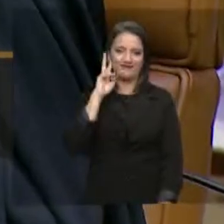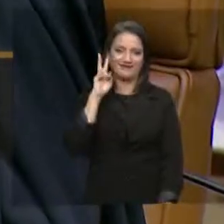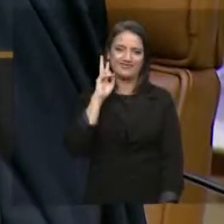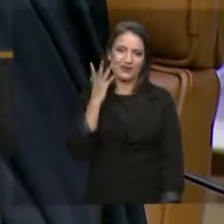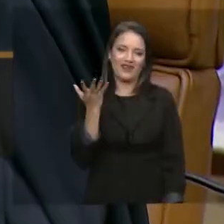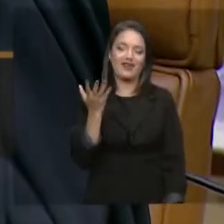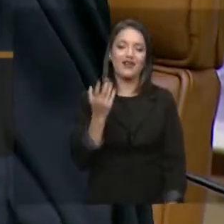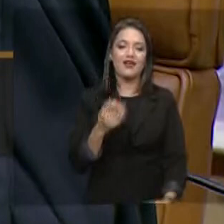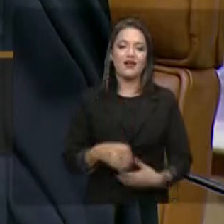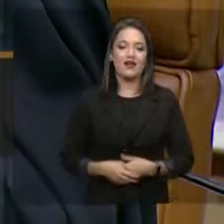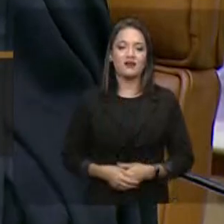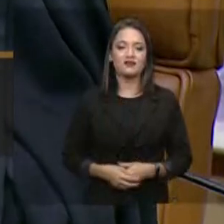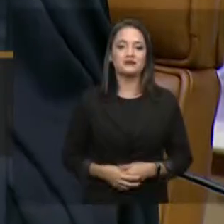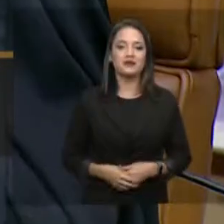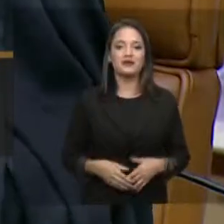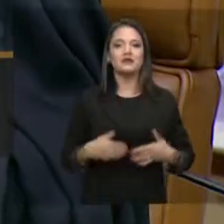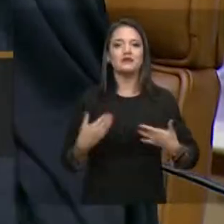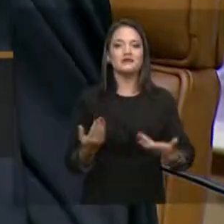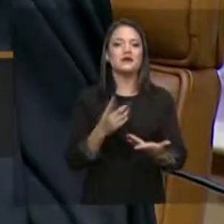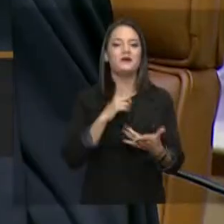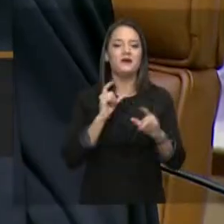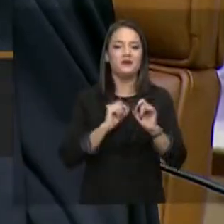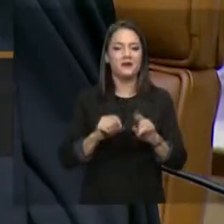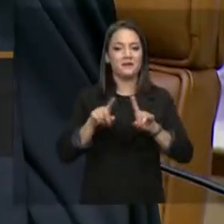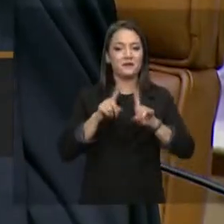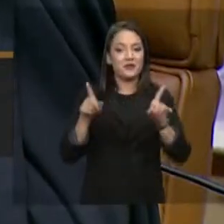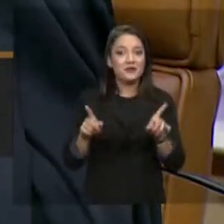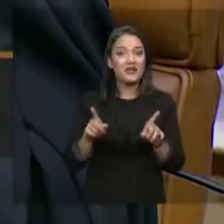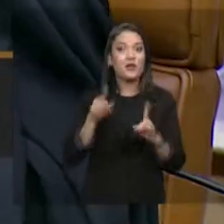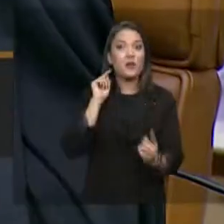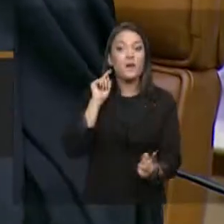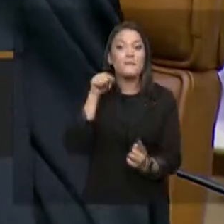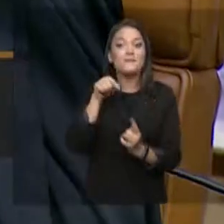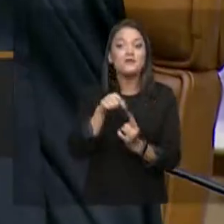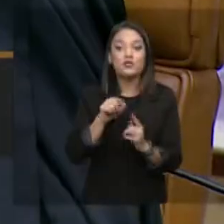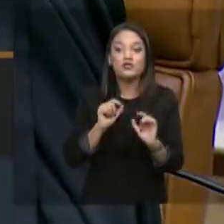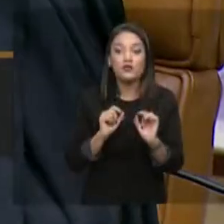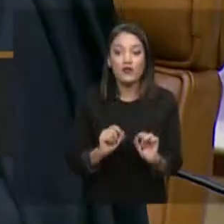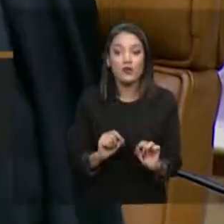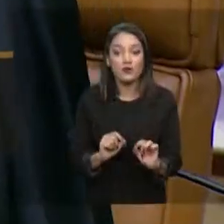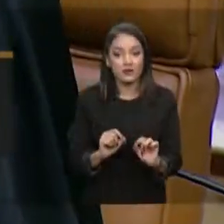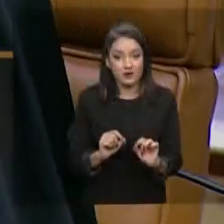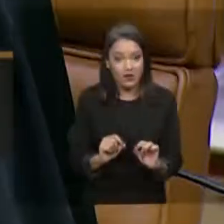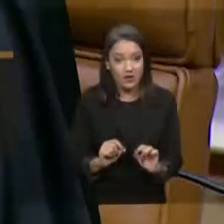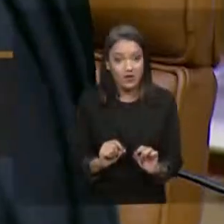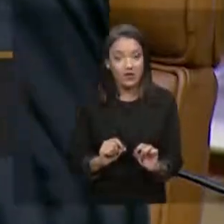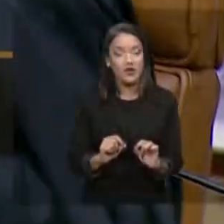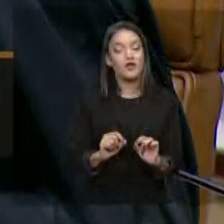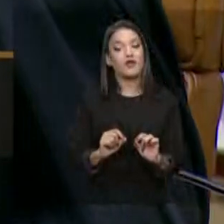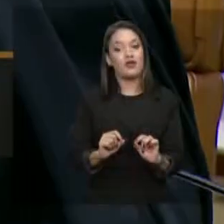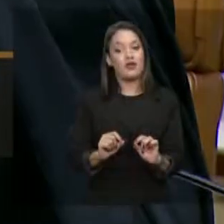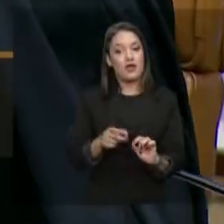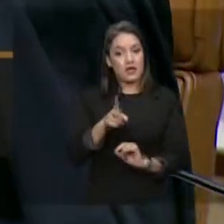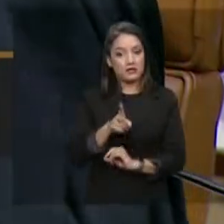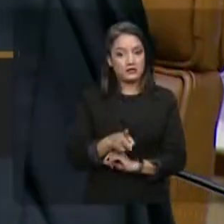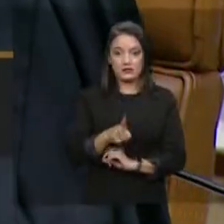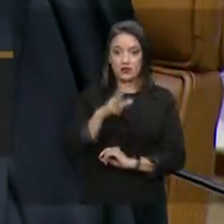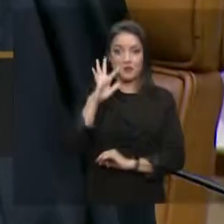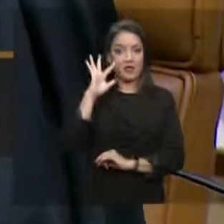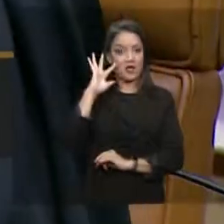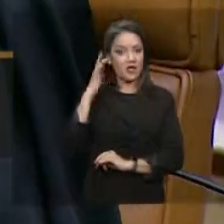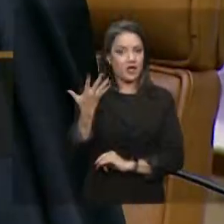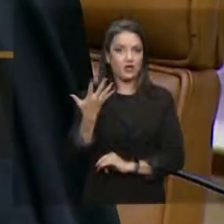ideia sempre é: vamos evitar o empate. A ideia da legislação processual penal e processual civil